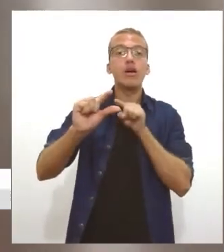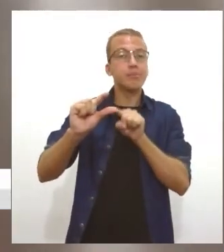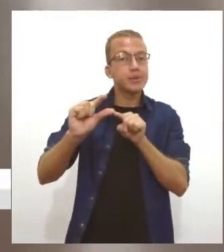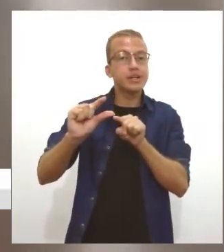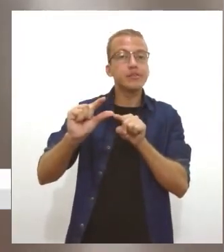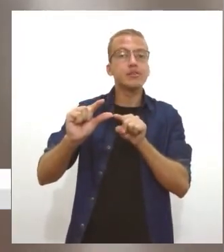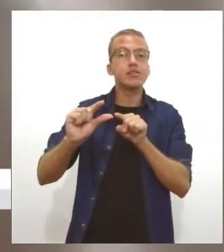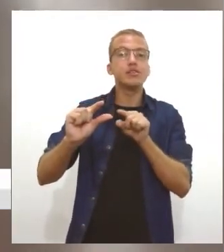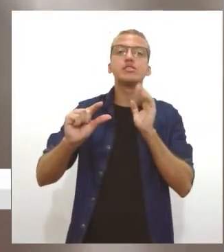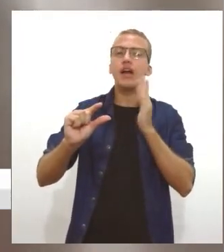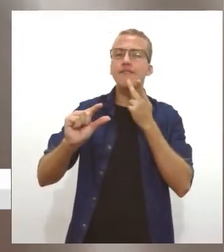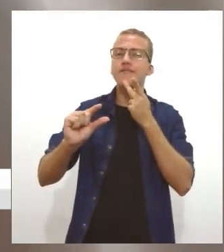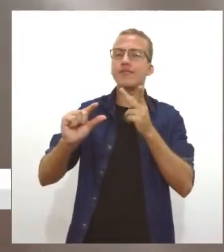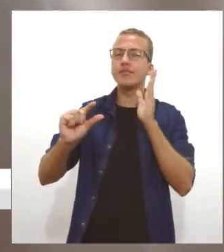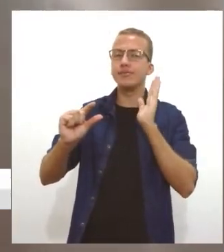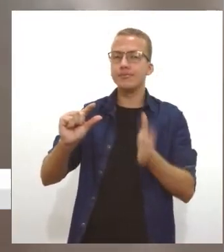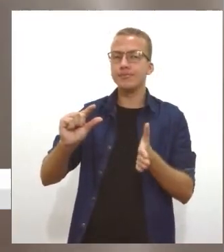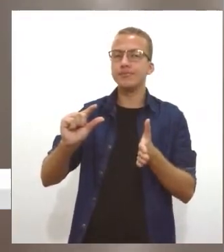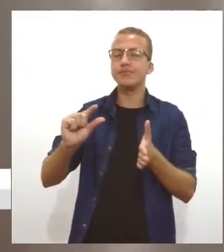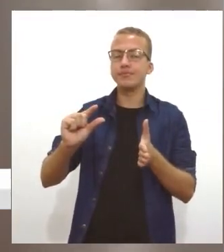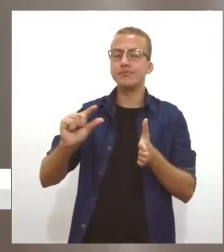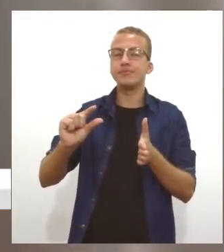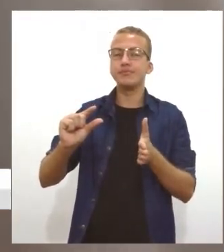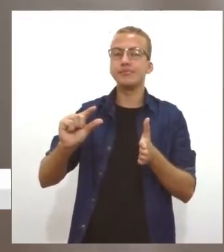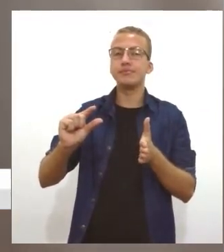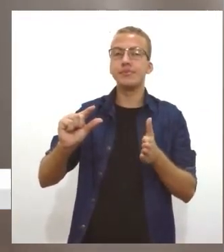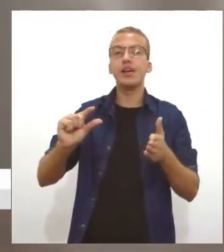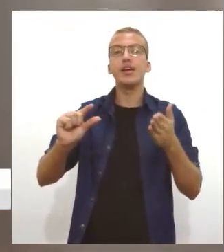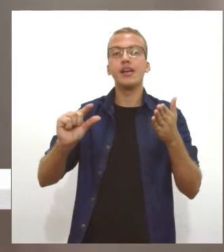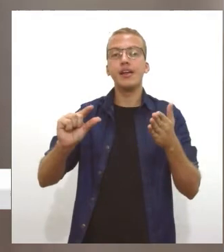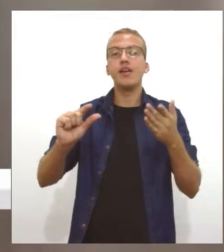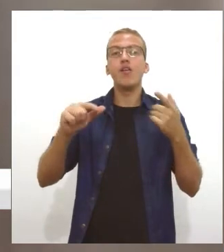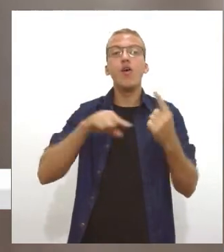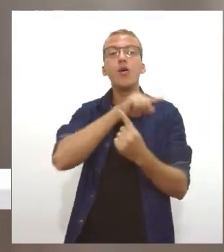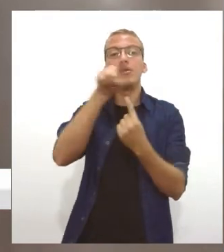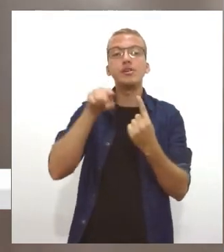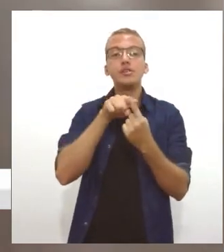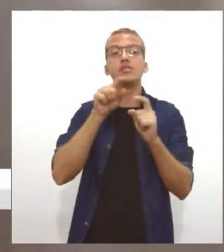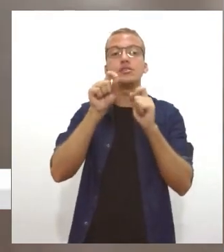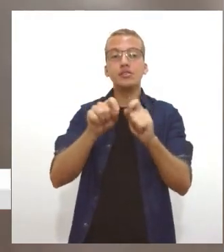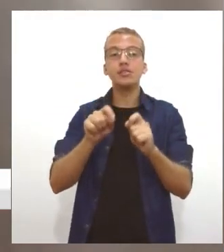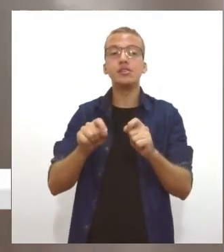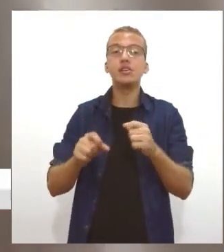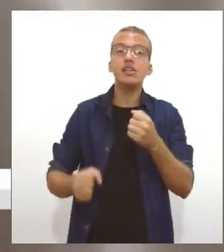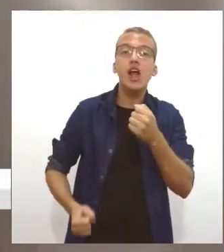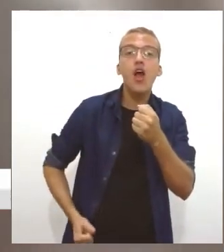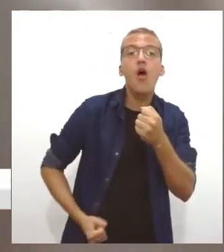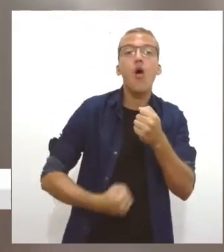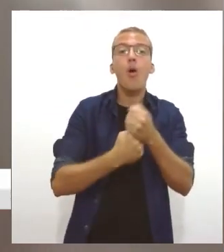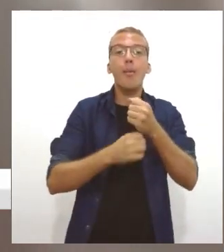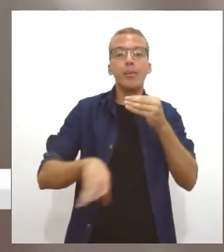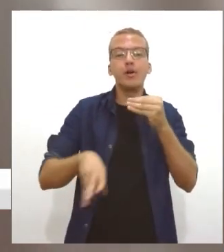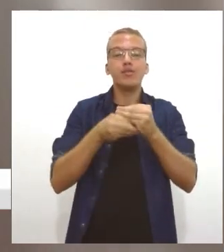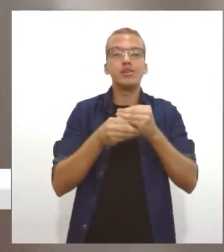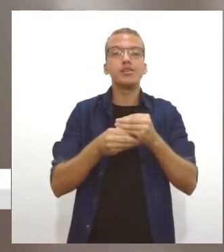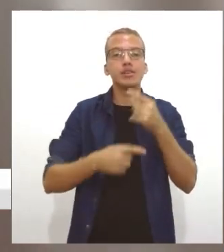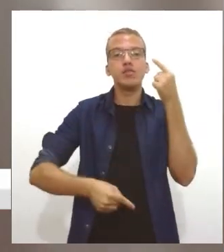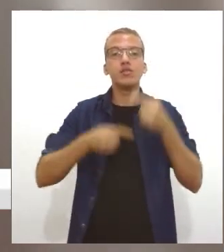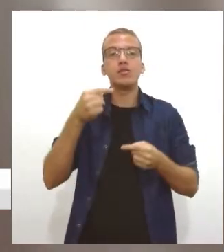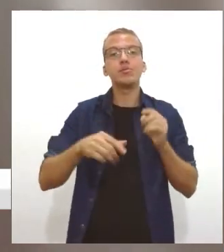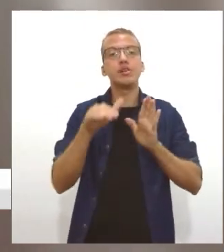frisado. Ele apenas visa complementar uma política pública que a lei